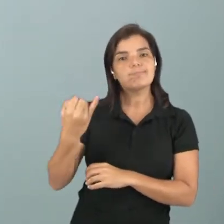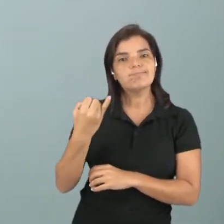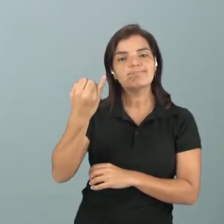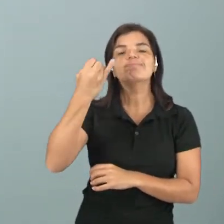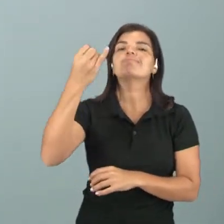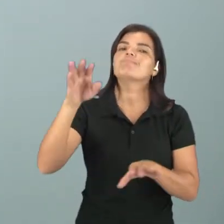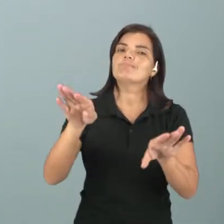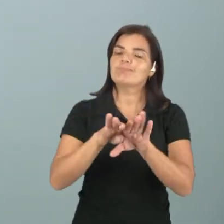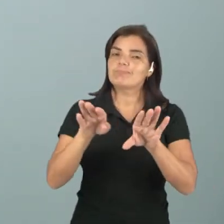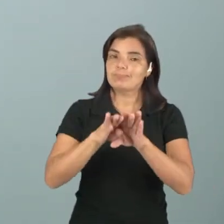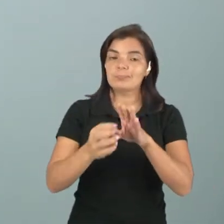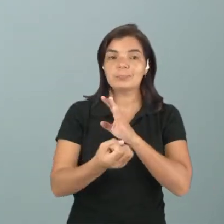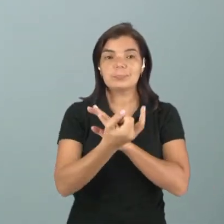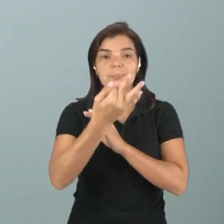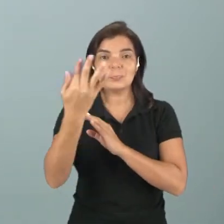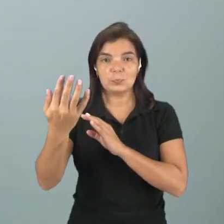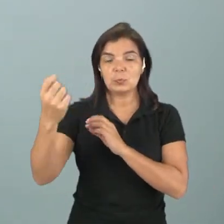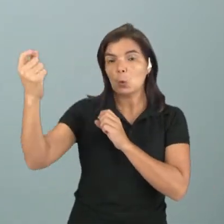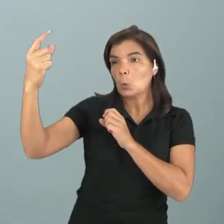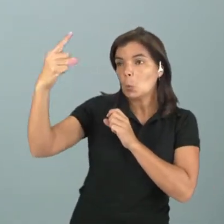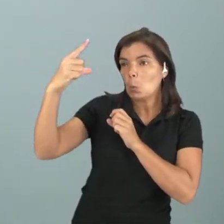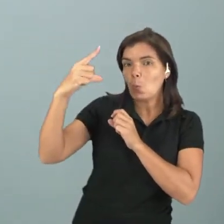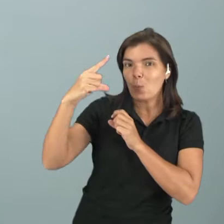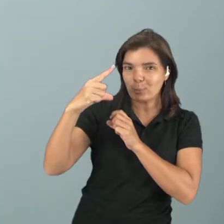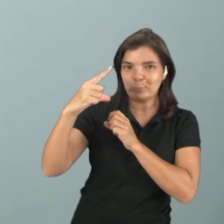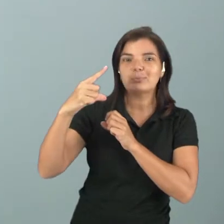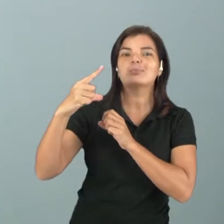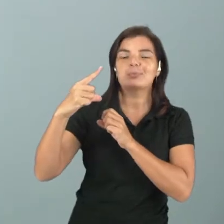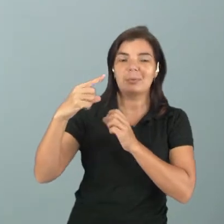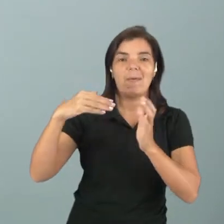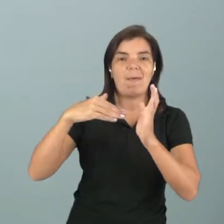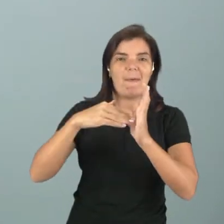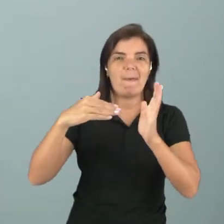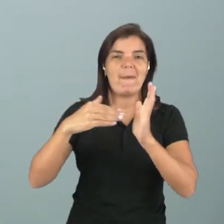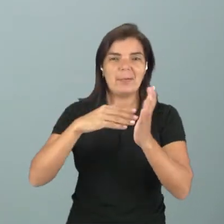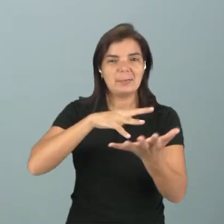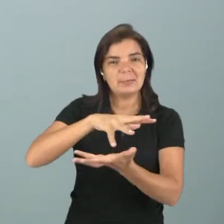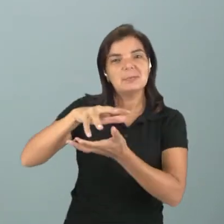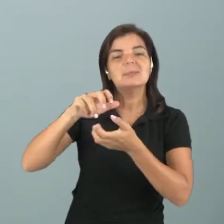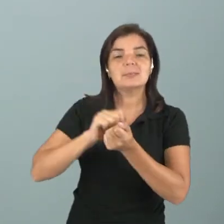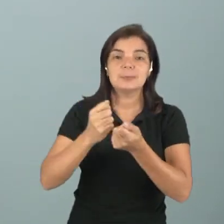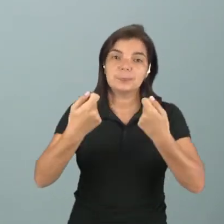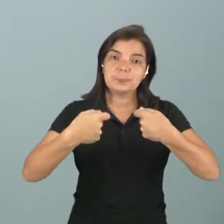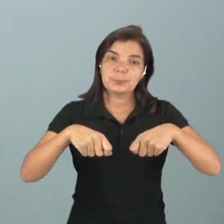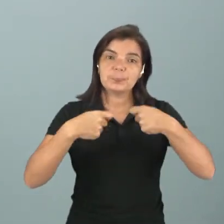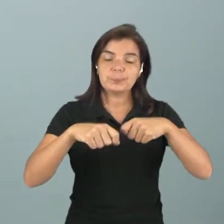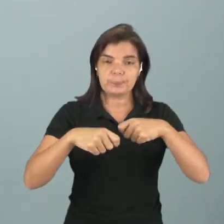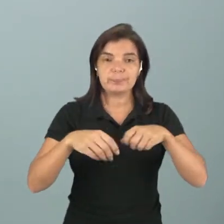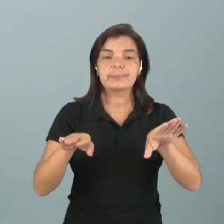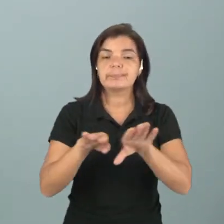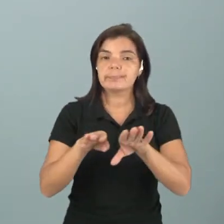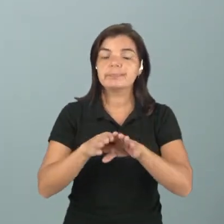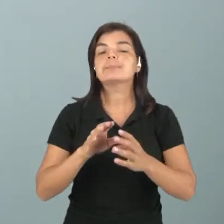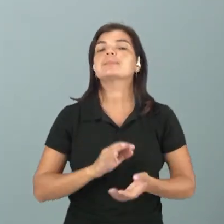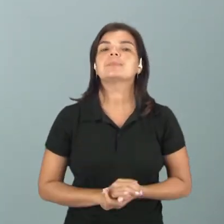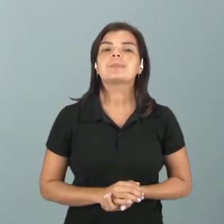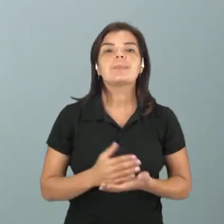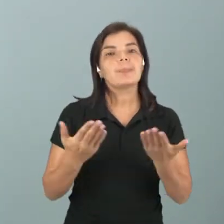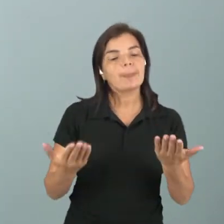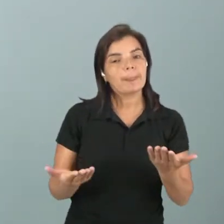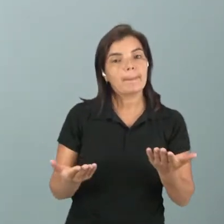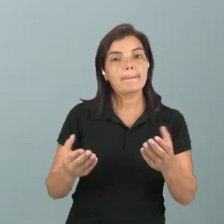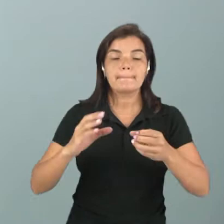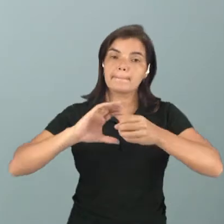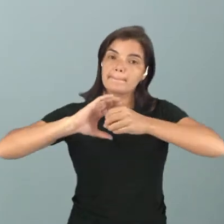que um filtro da quantidade de raios que podem passar até a nossa superfície e aqueles que precisam retornar, E aí, se